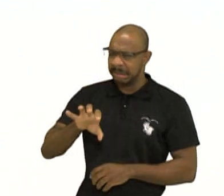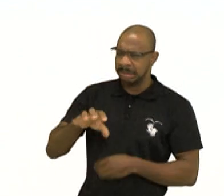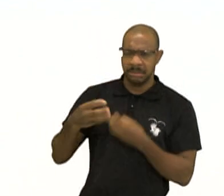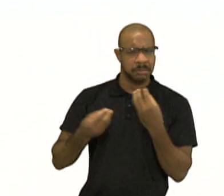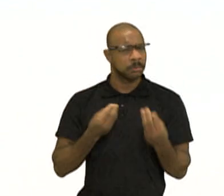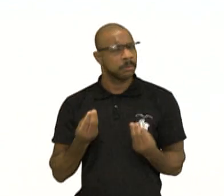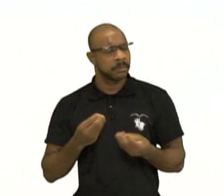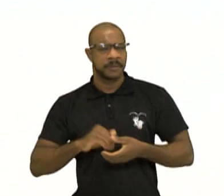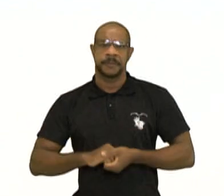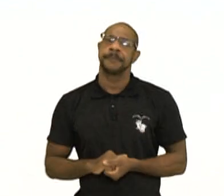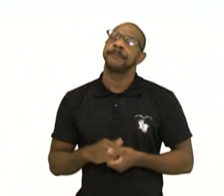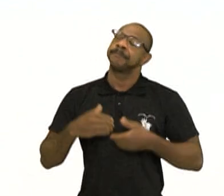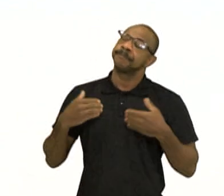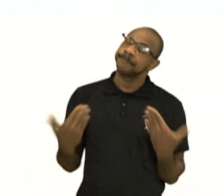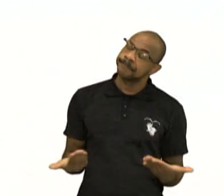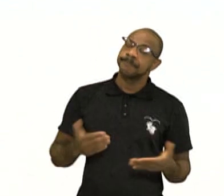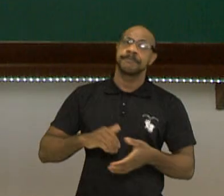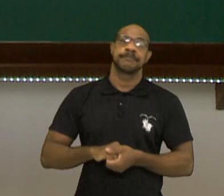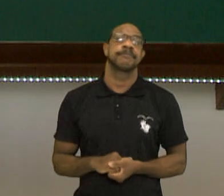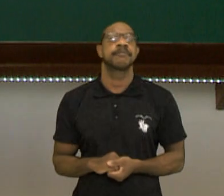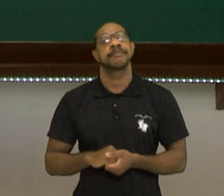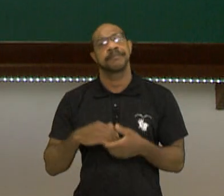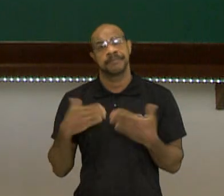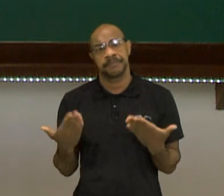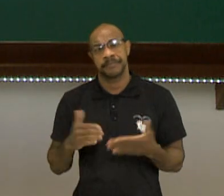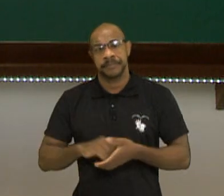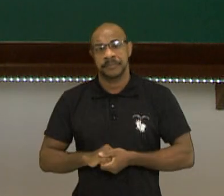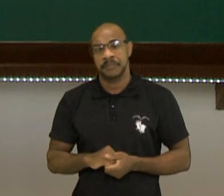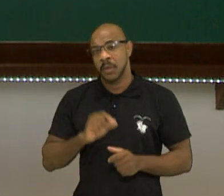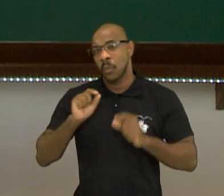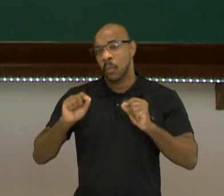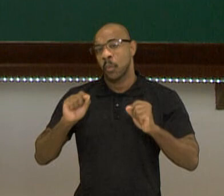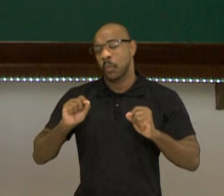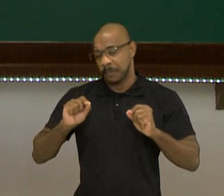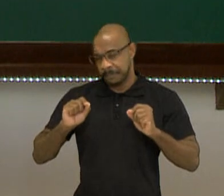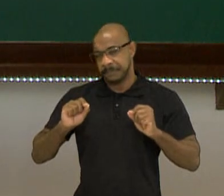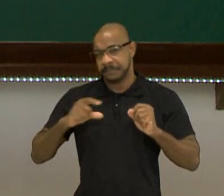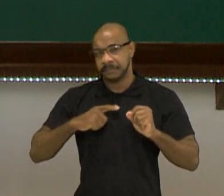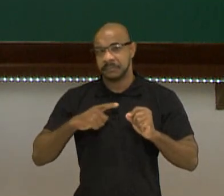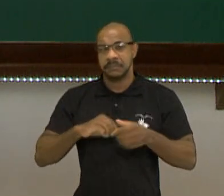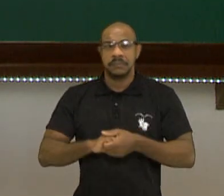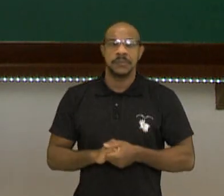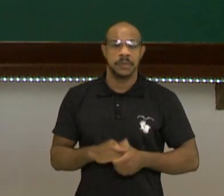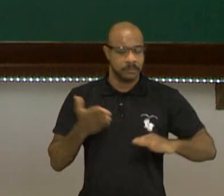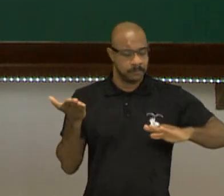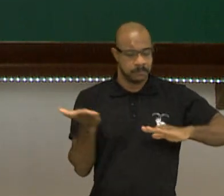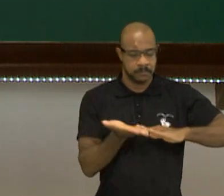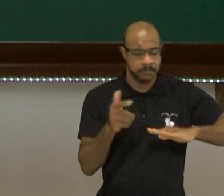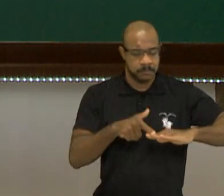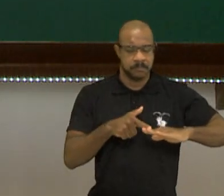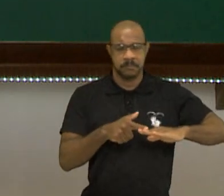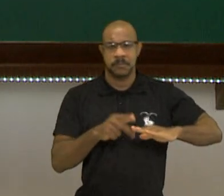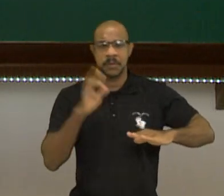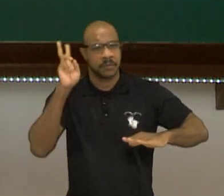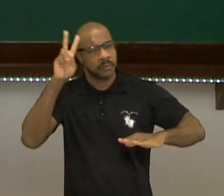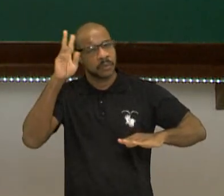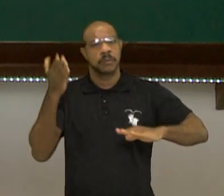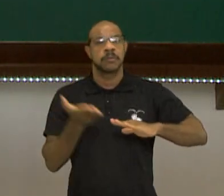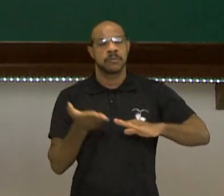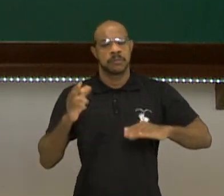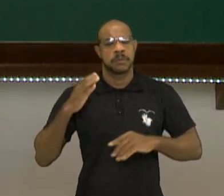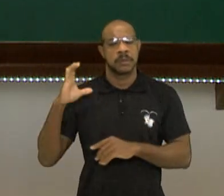Então, a grande questão, bem relevante no sentido contemporâneo dessa ciência,